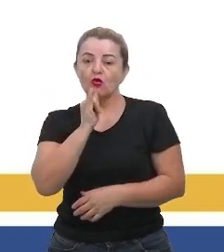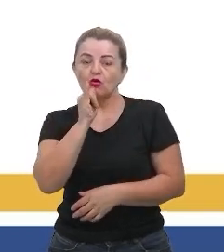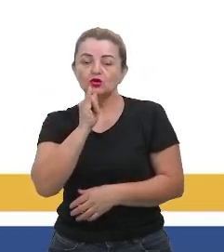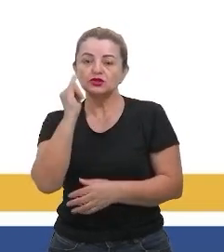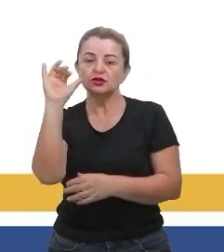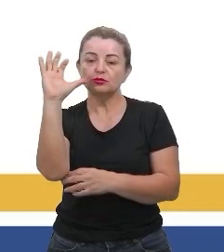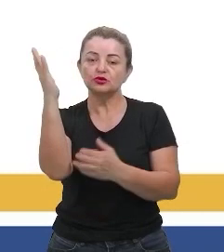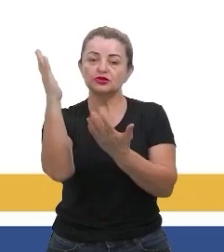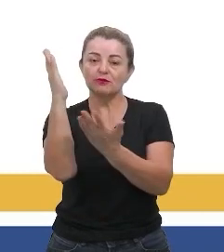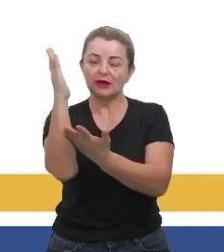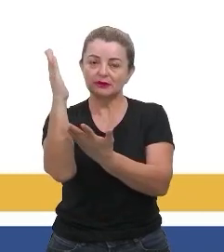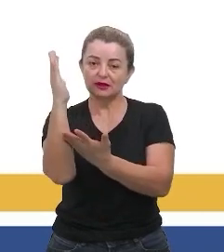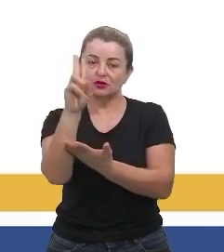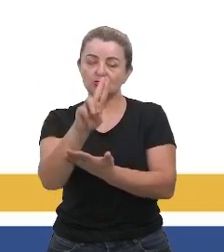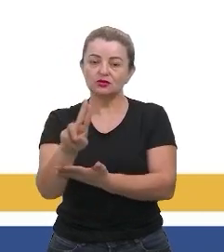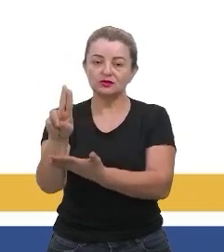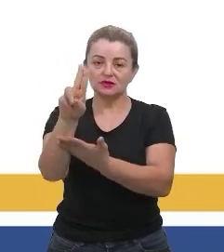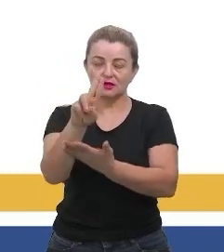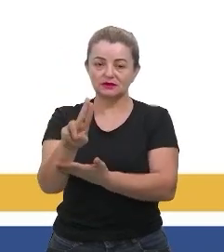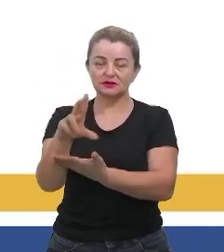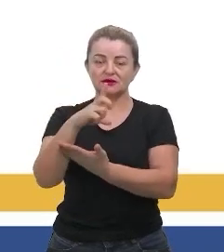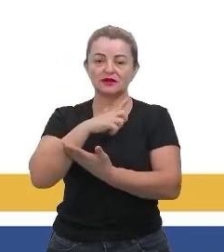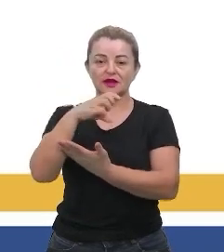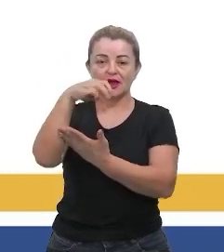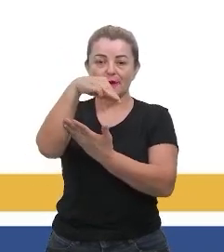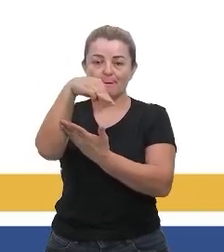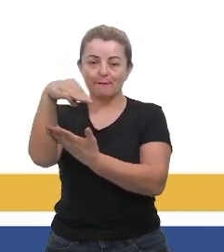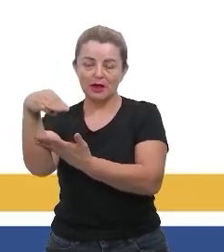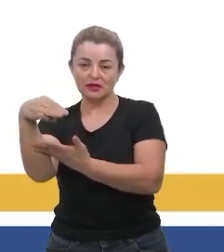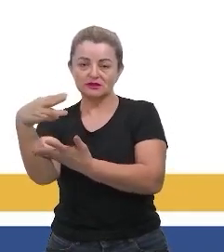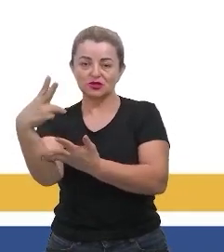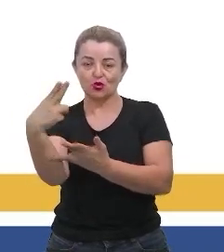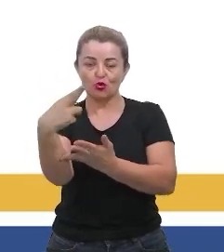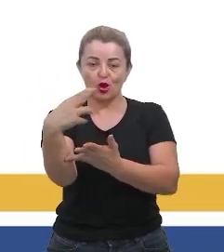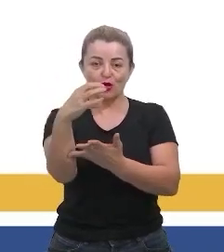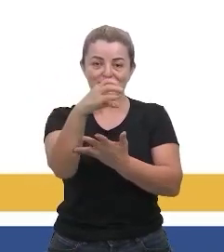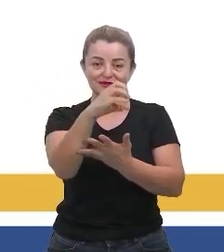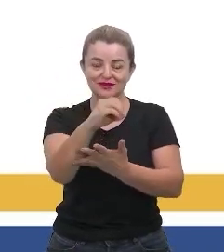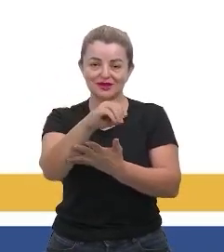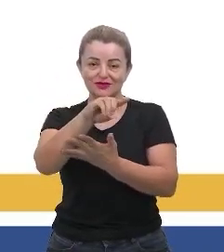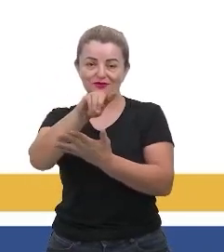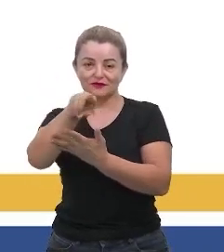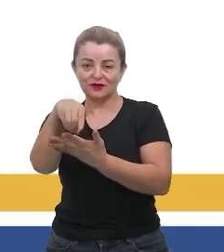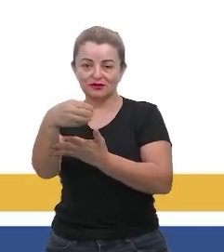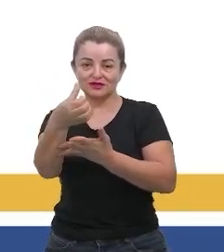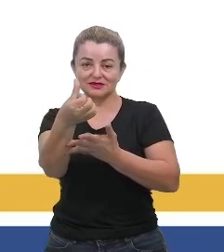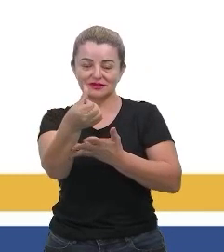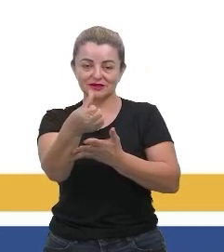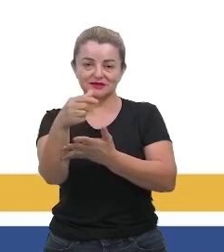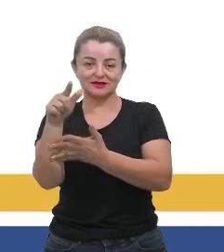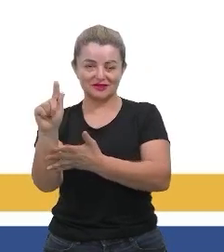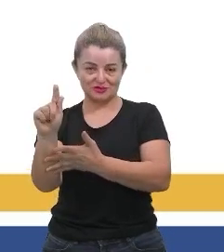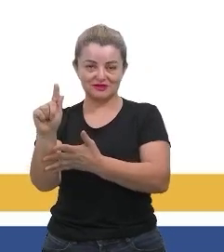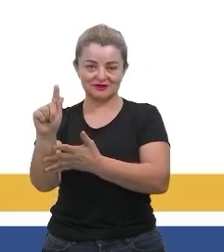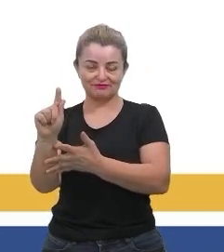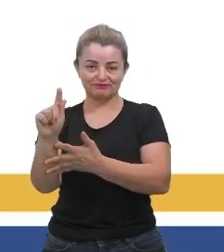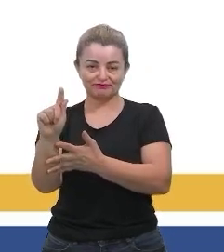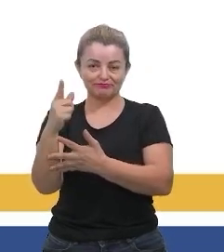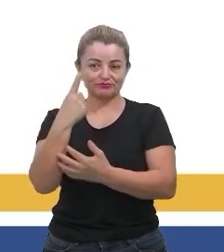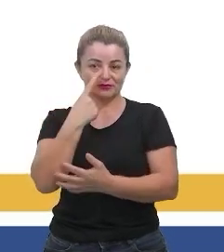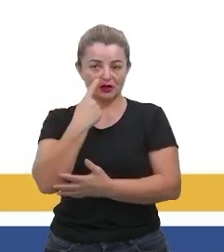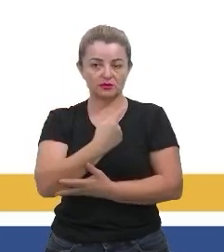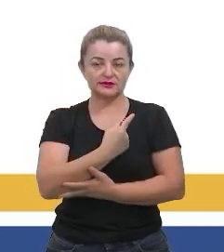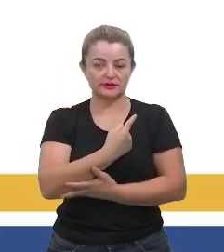produzir essa escultura tem massa igual a 0,6 gramas. Vamos guardar essa informação, hein? É aquela informação que você precisa guardar para o